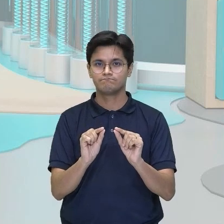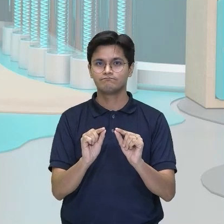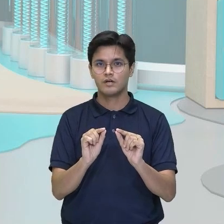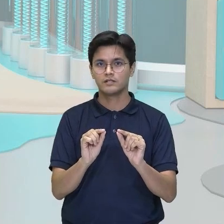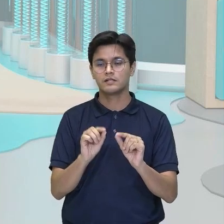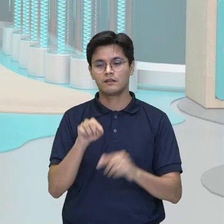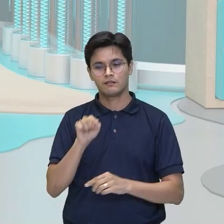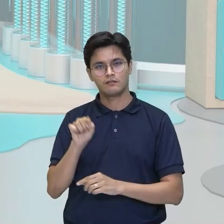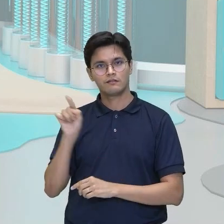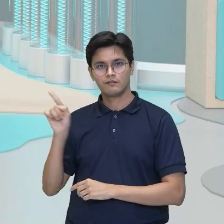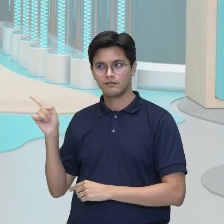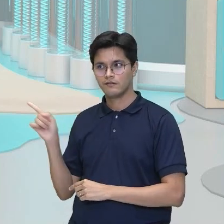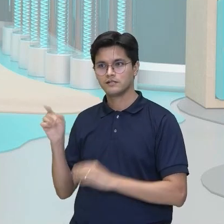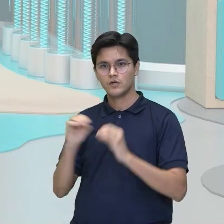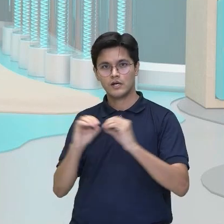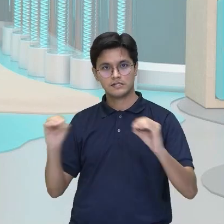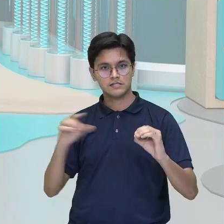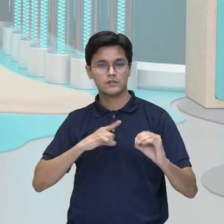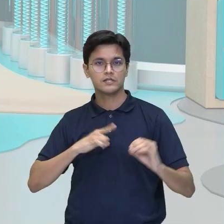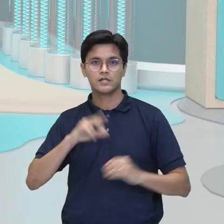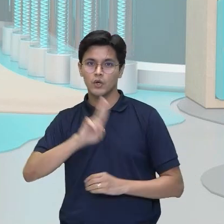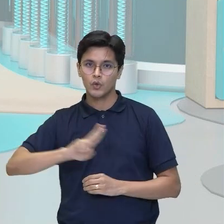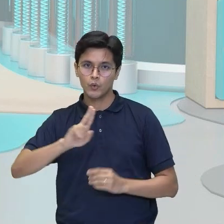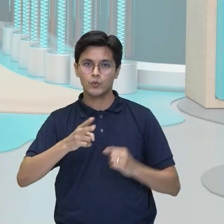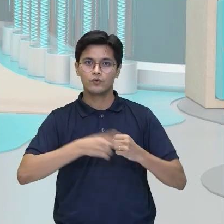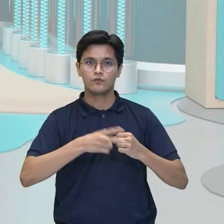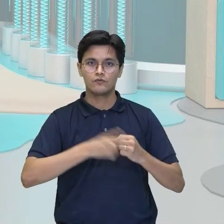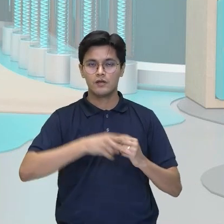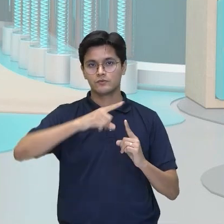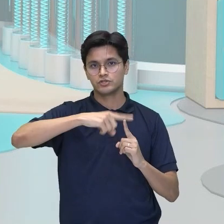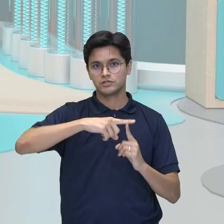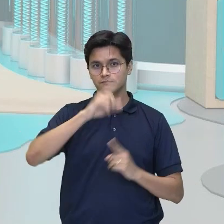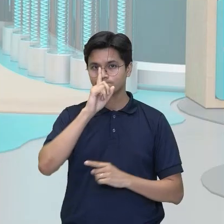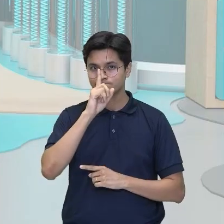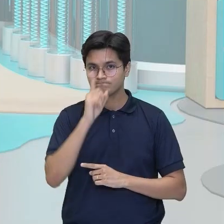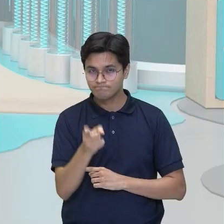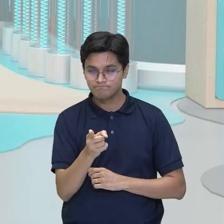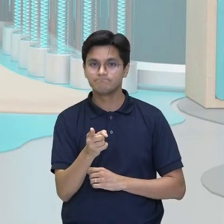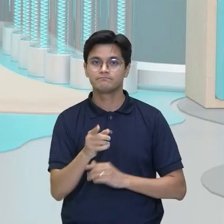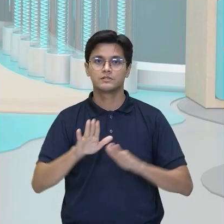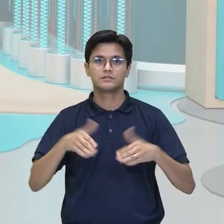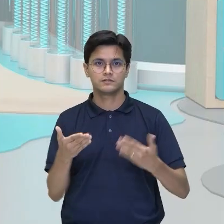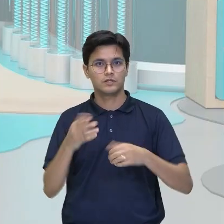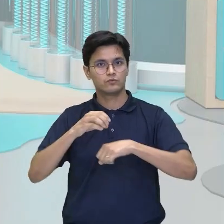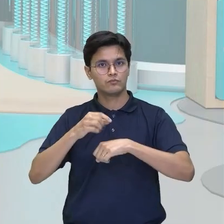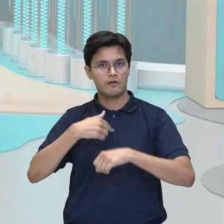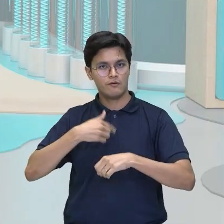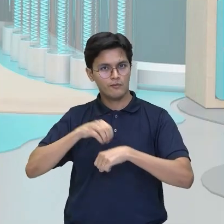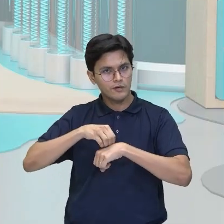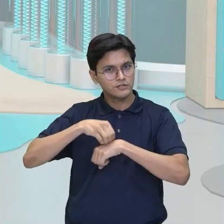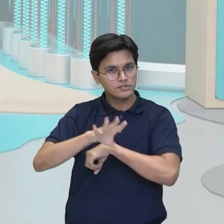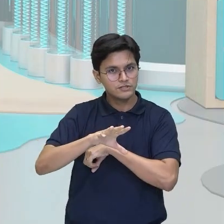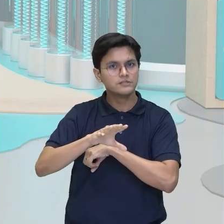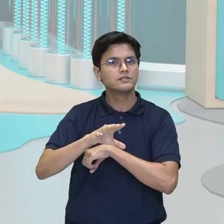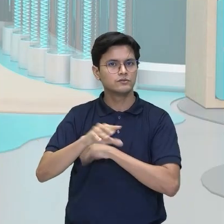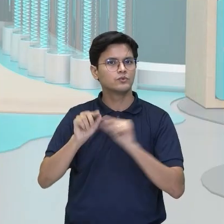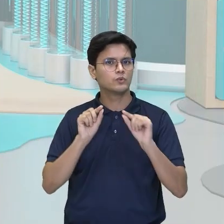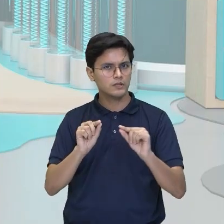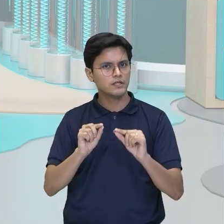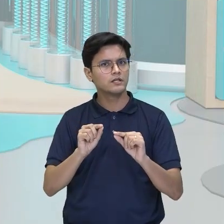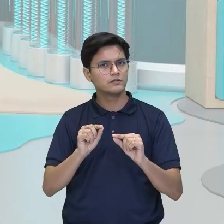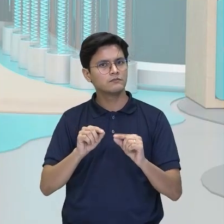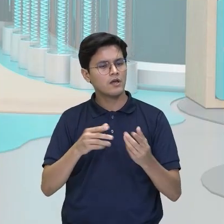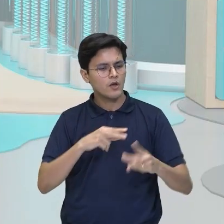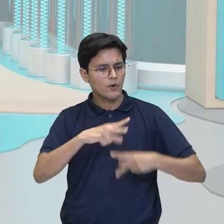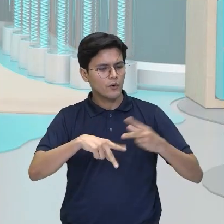do imperativo, tá? Eu estou dando assim uma dica. Quando eu digo faça lembrancinhas artesanais, make